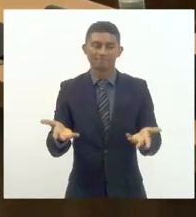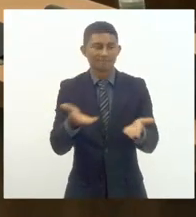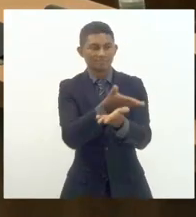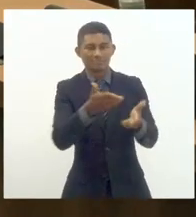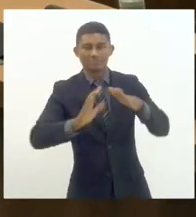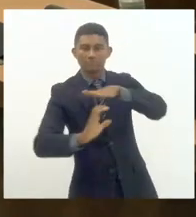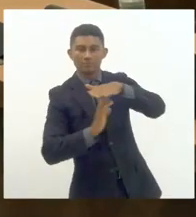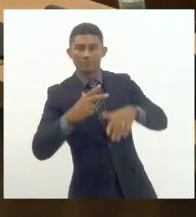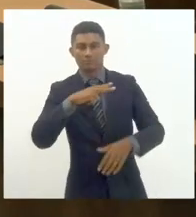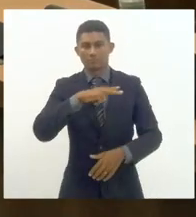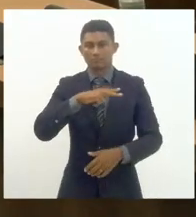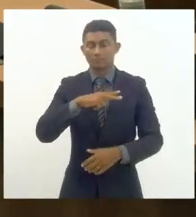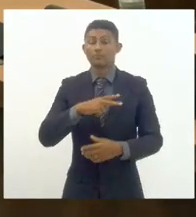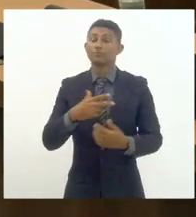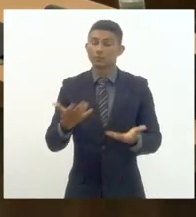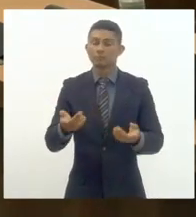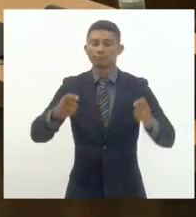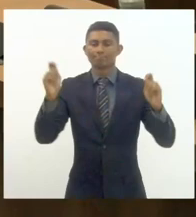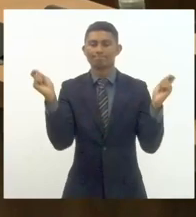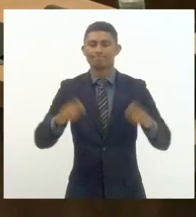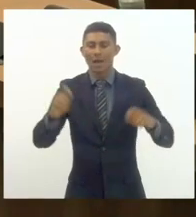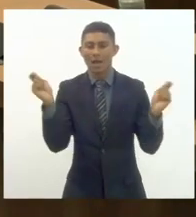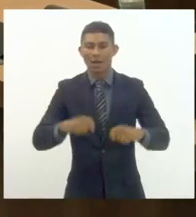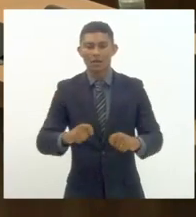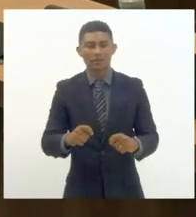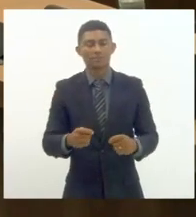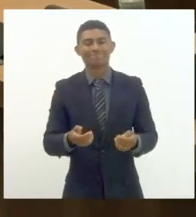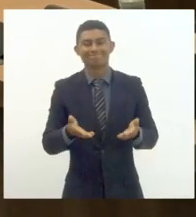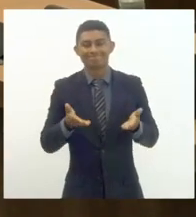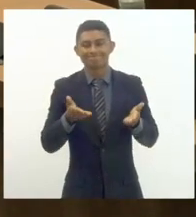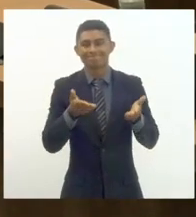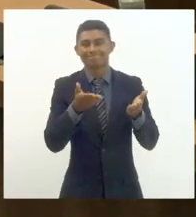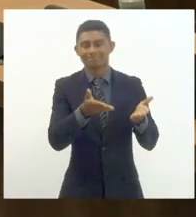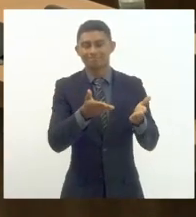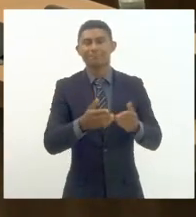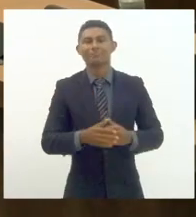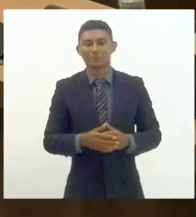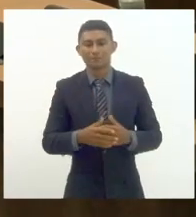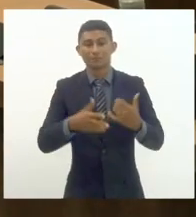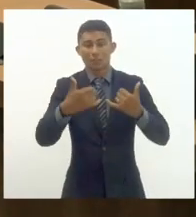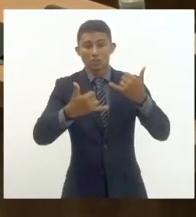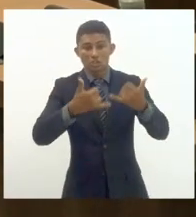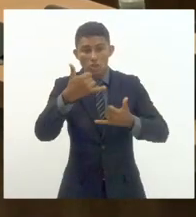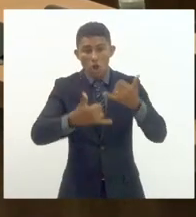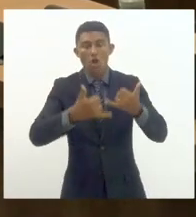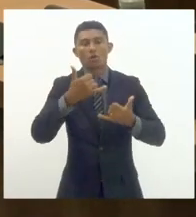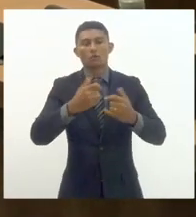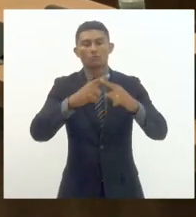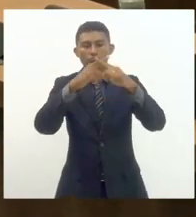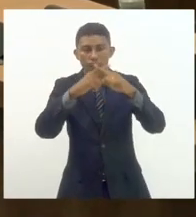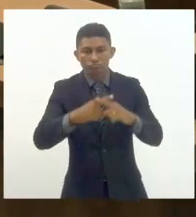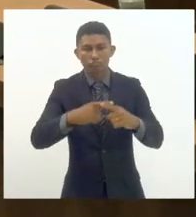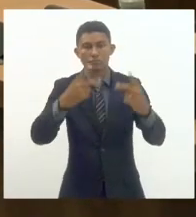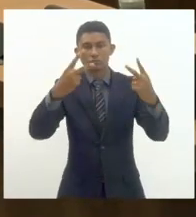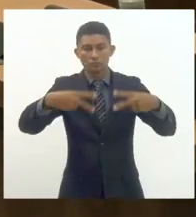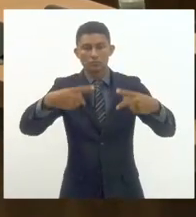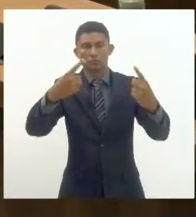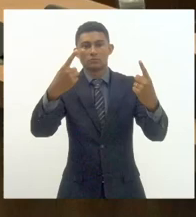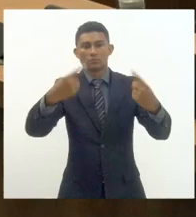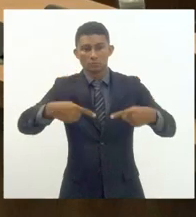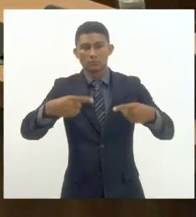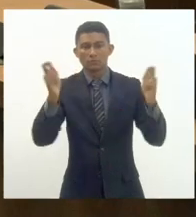privado, incluindo a realização dos prélios dentro de uma política ampla